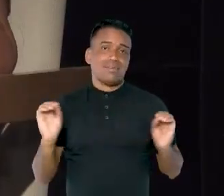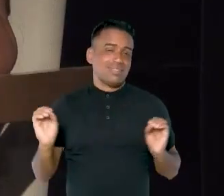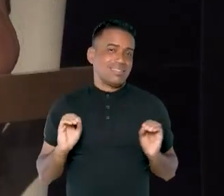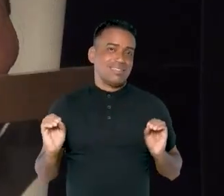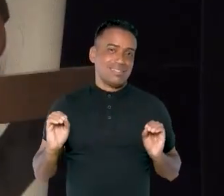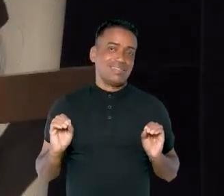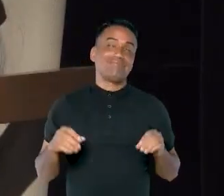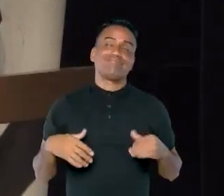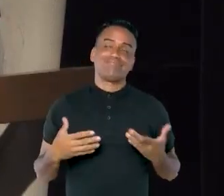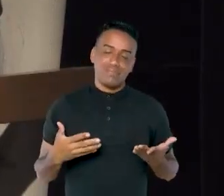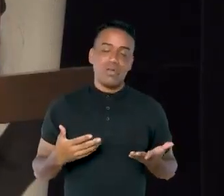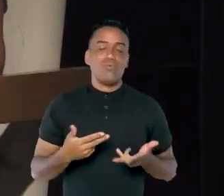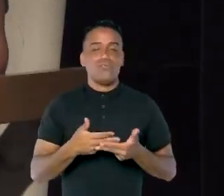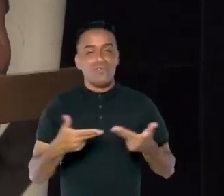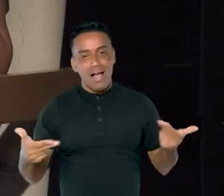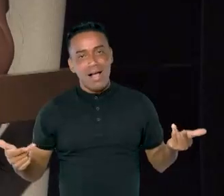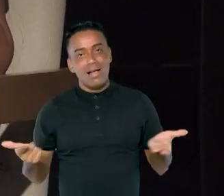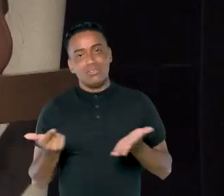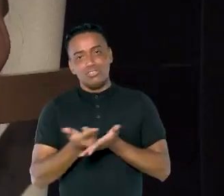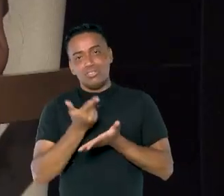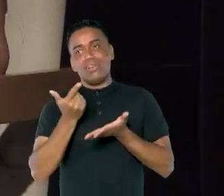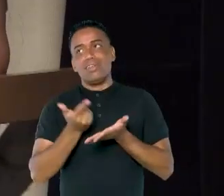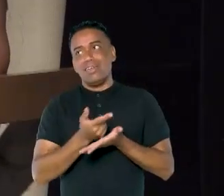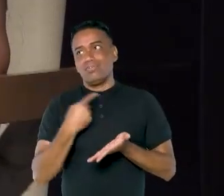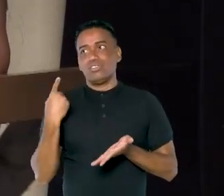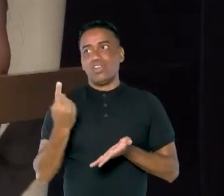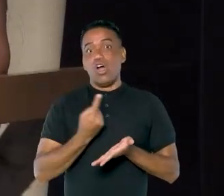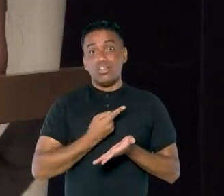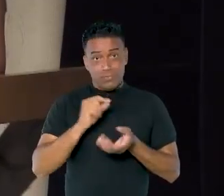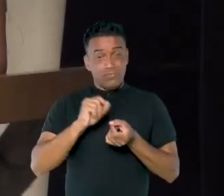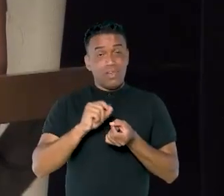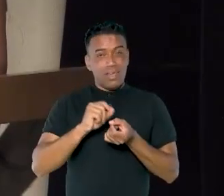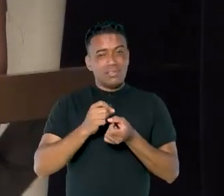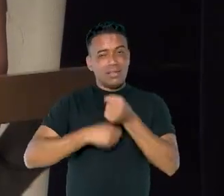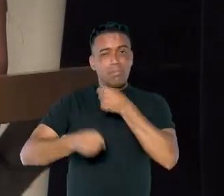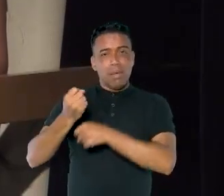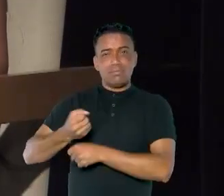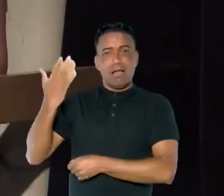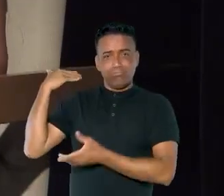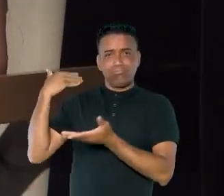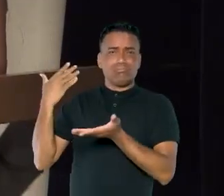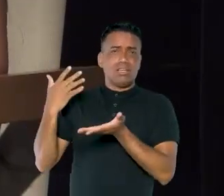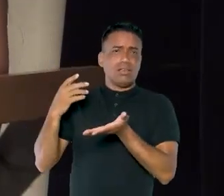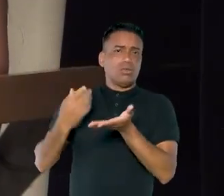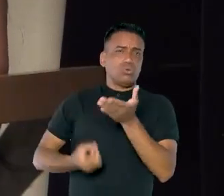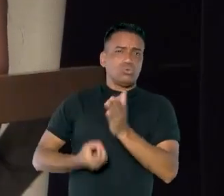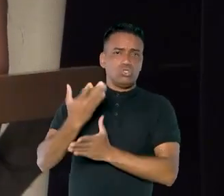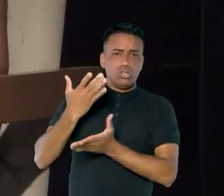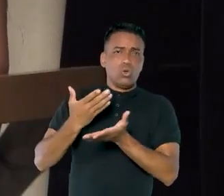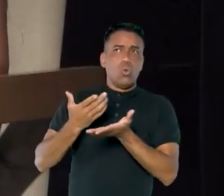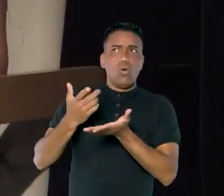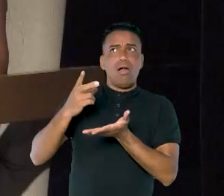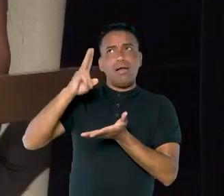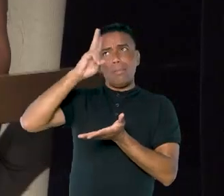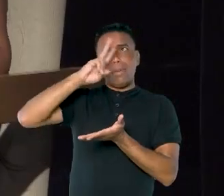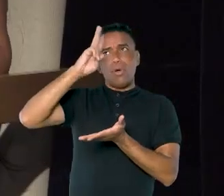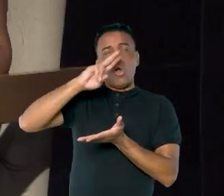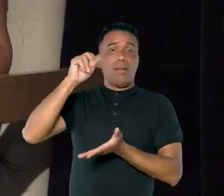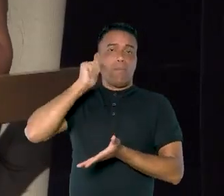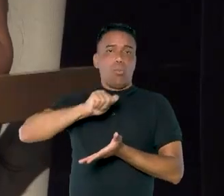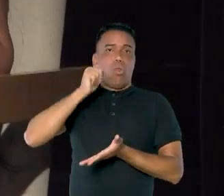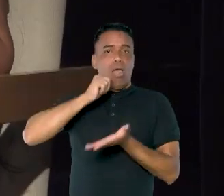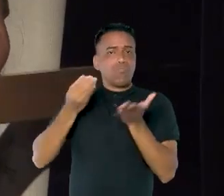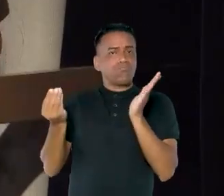Inclusive, a gente tem vários livros, a gente fez um livro no ano passado, A Memória das Mulheres, e a